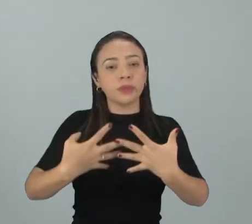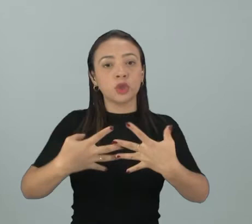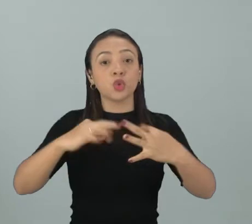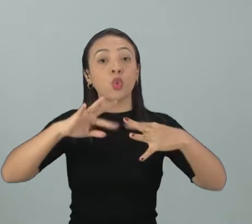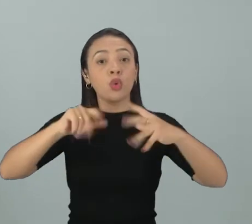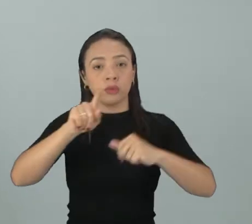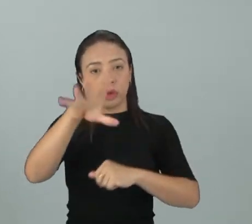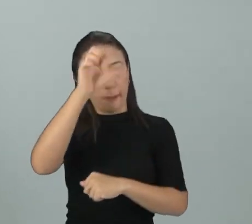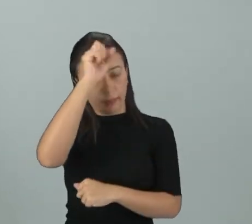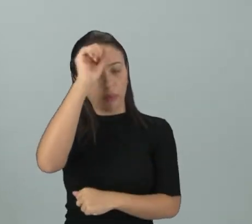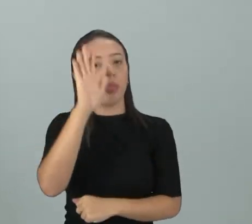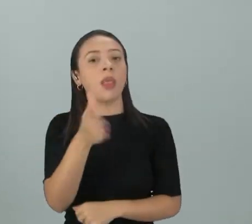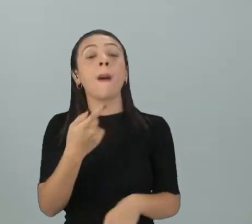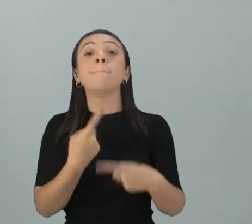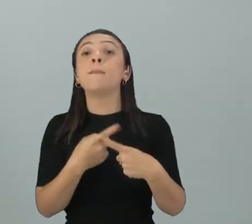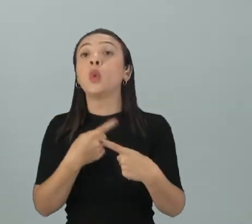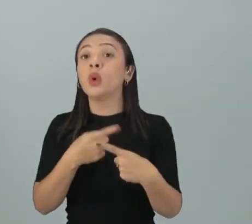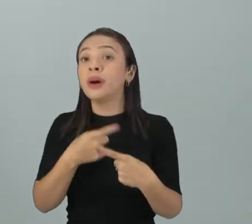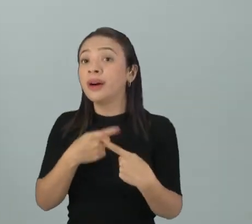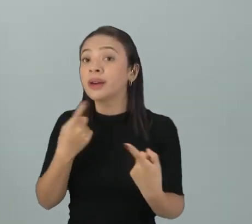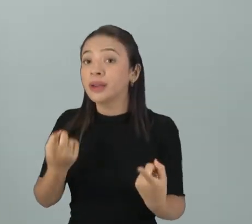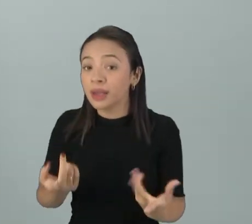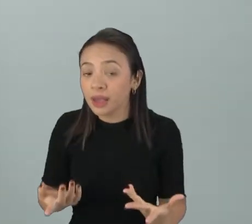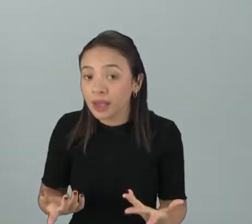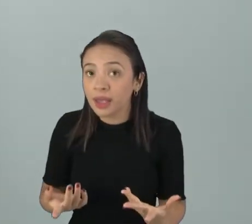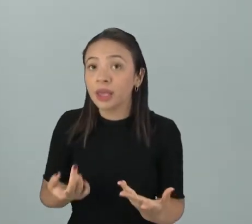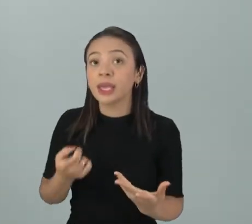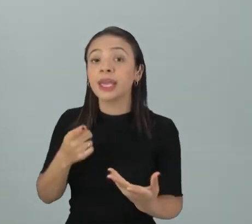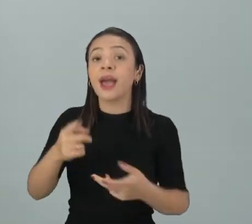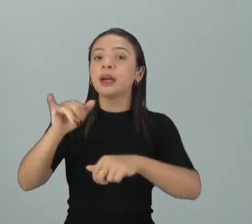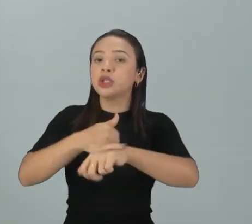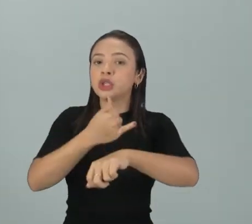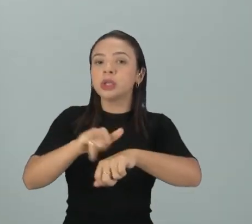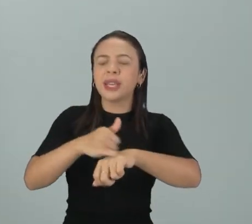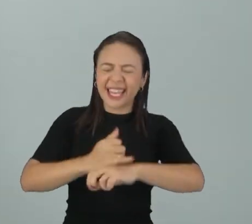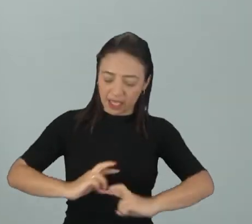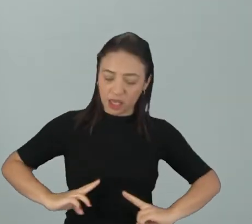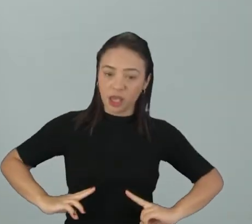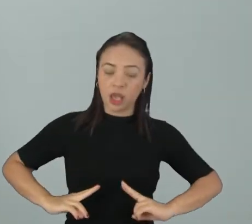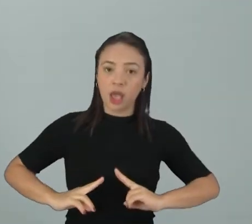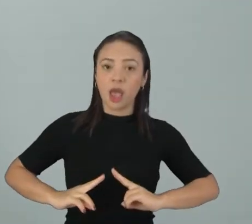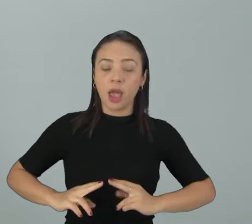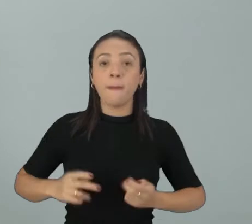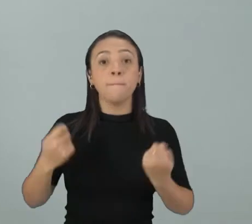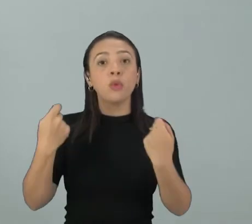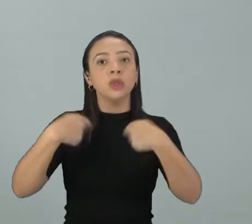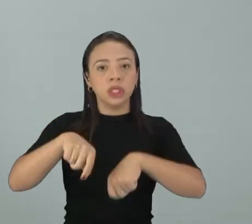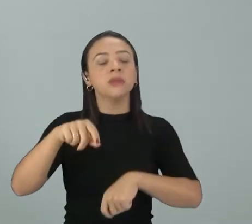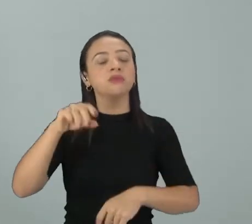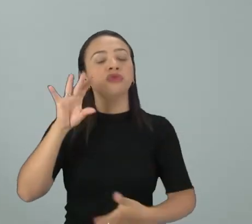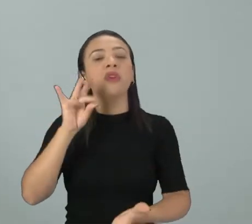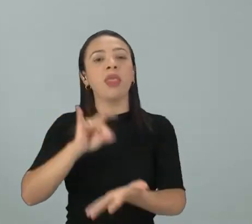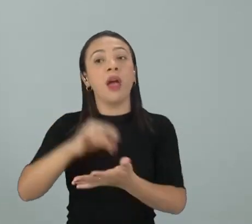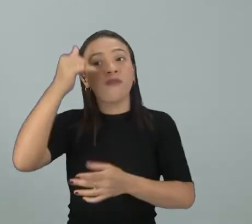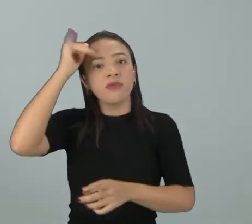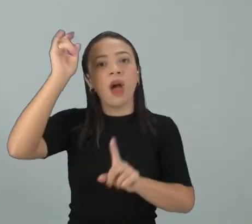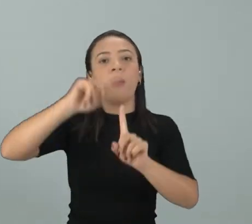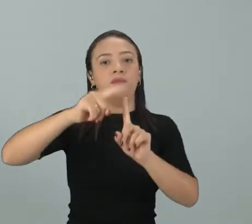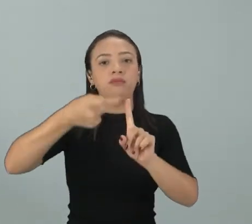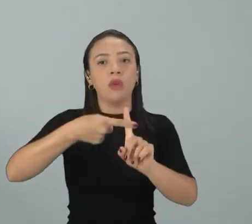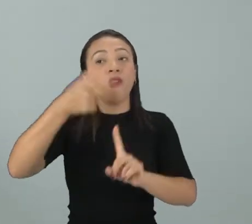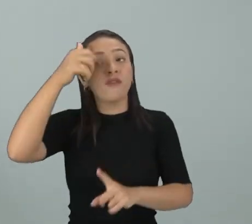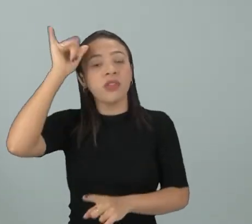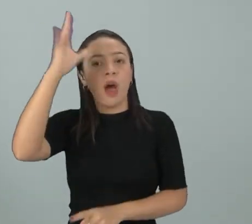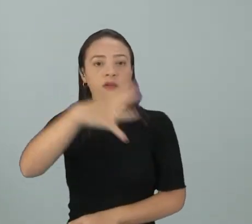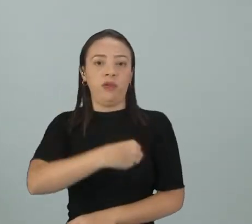conhecimentos de anatomia, o porquê que essa cirurgia é tão eficaz como método contraceptivo, né? Por que